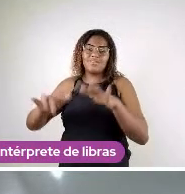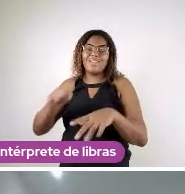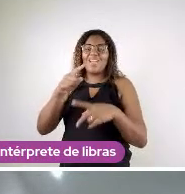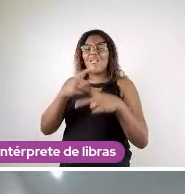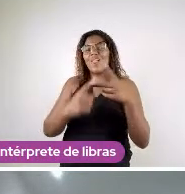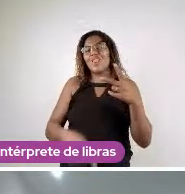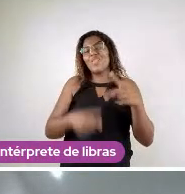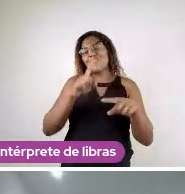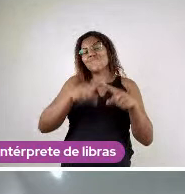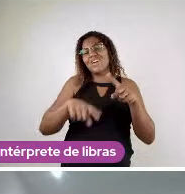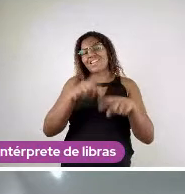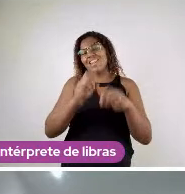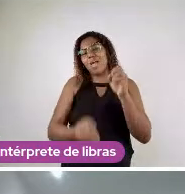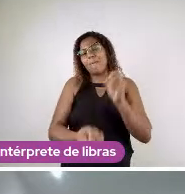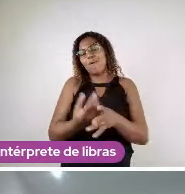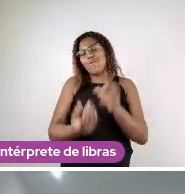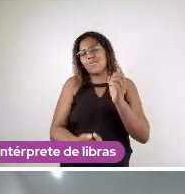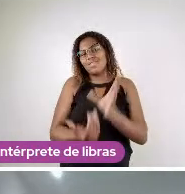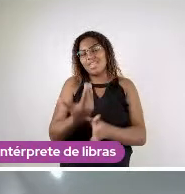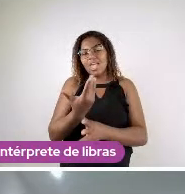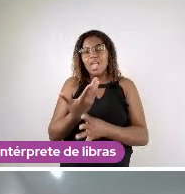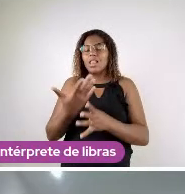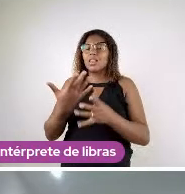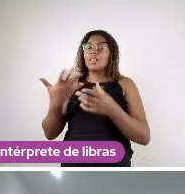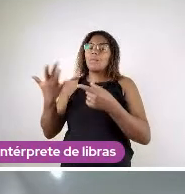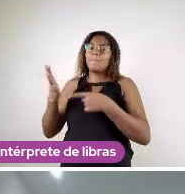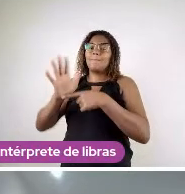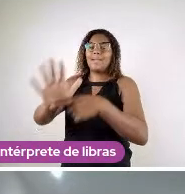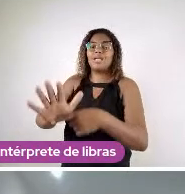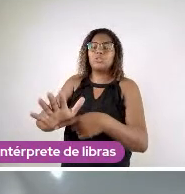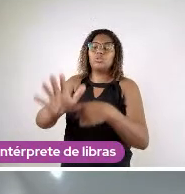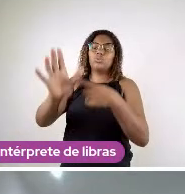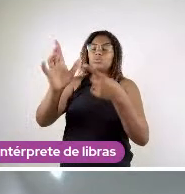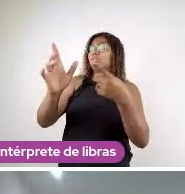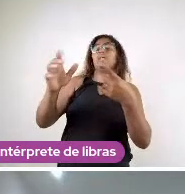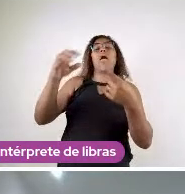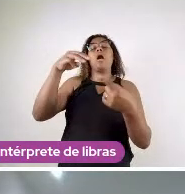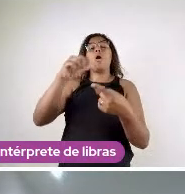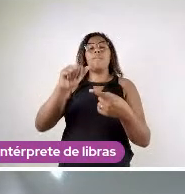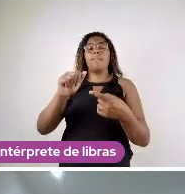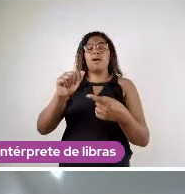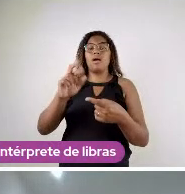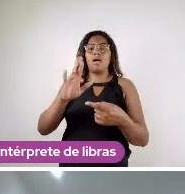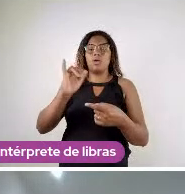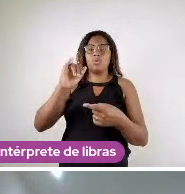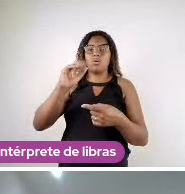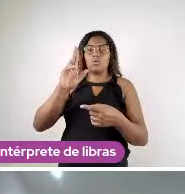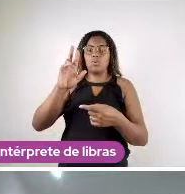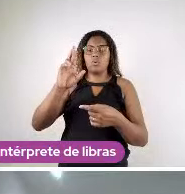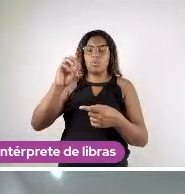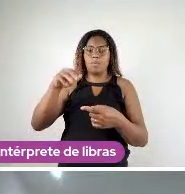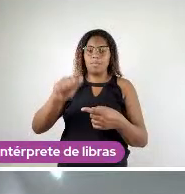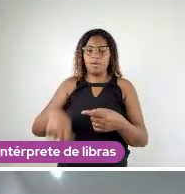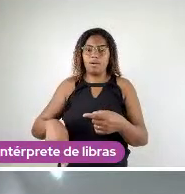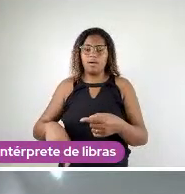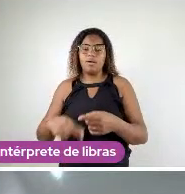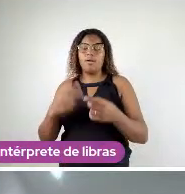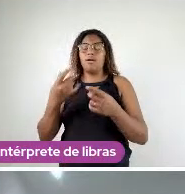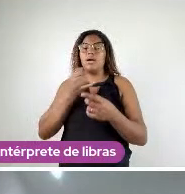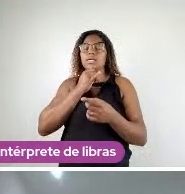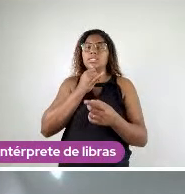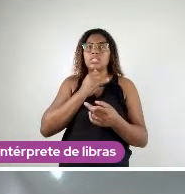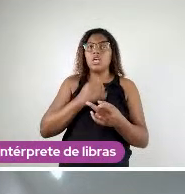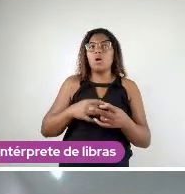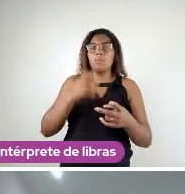foram produzidos em colaboração com o Instituto Mar Urbano, por exemplo, em que a gente, né, no caso do